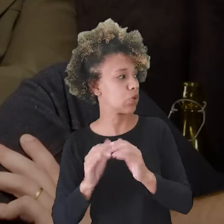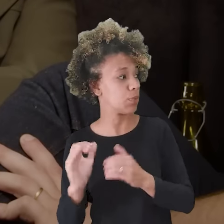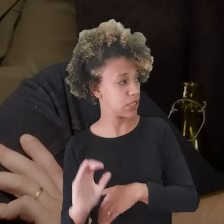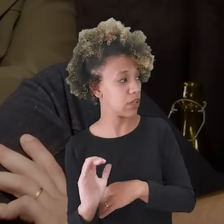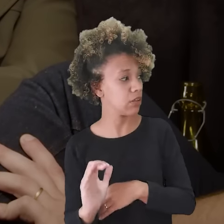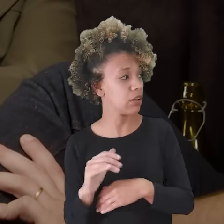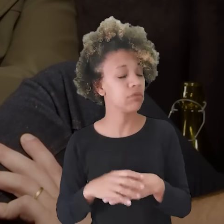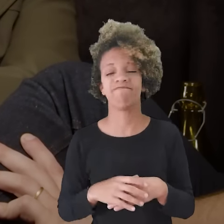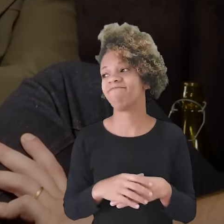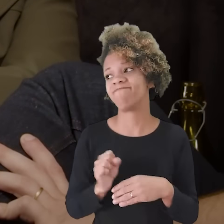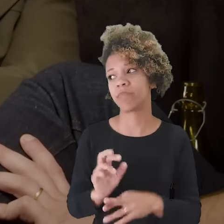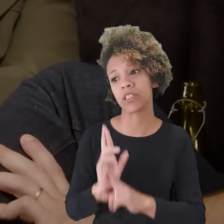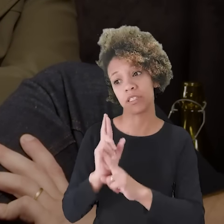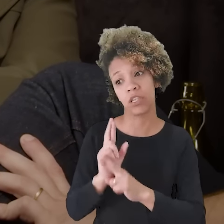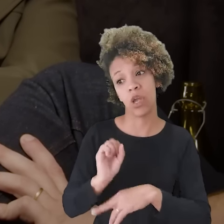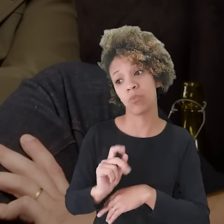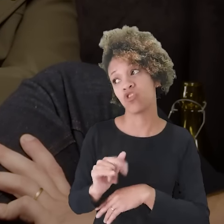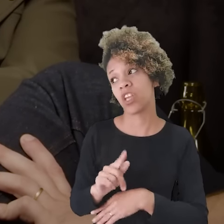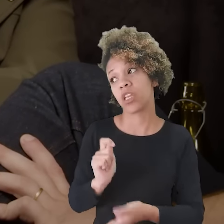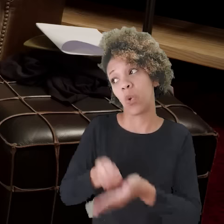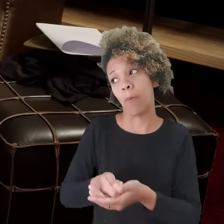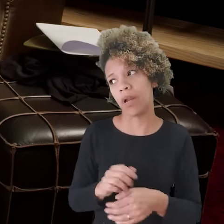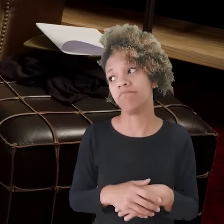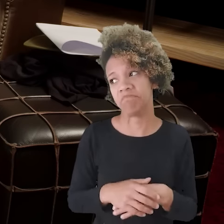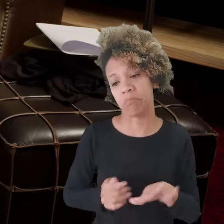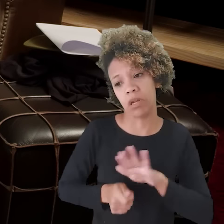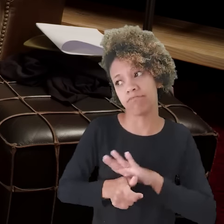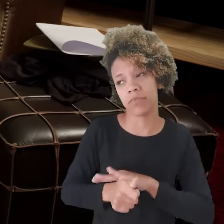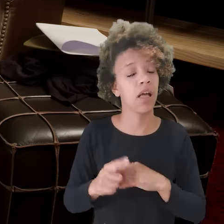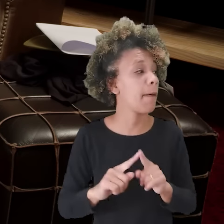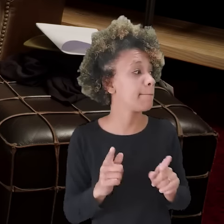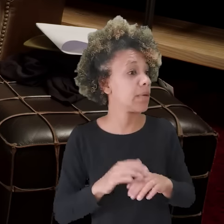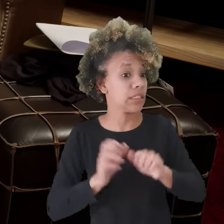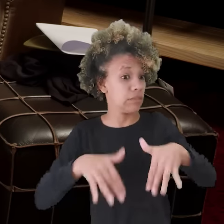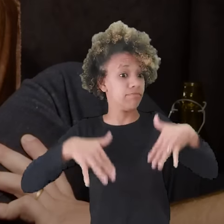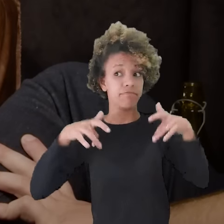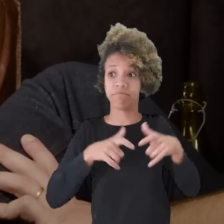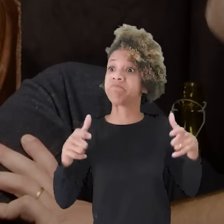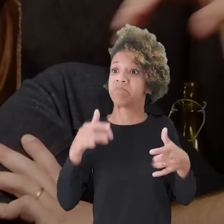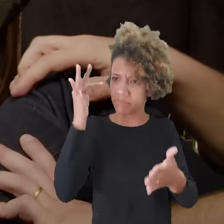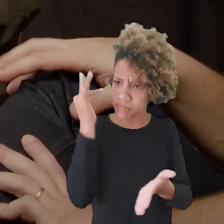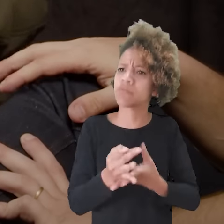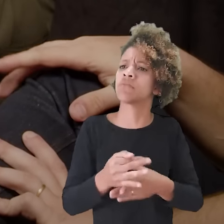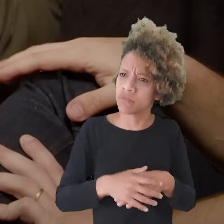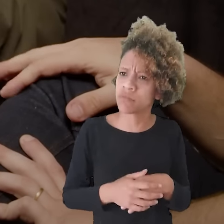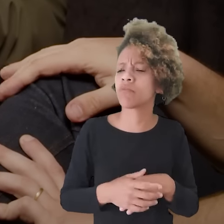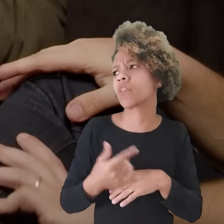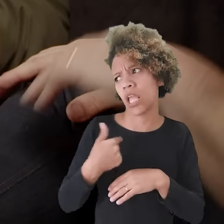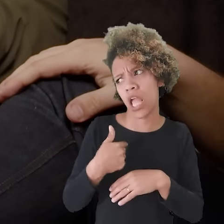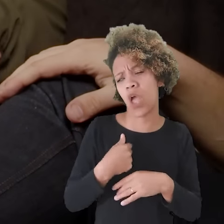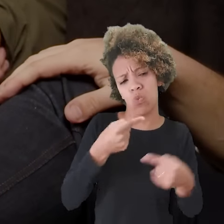c um shake e comprar isso porque a torcida gigantesca e é uma torcida muito fiel tá ligado